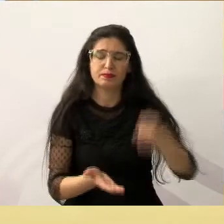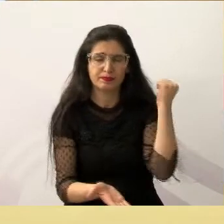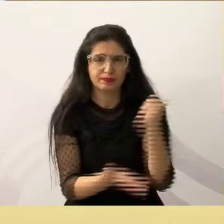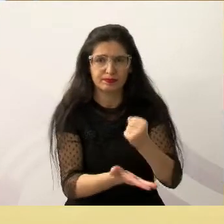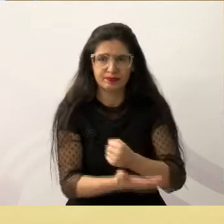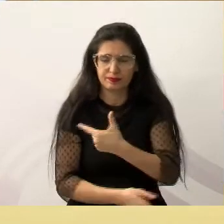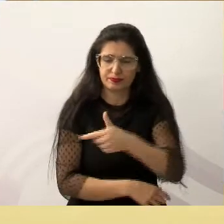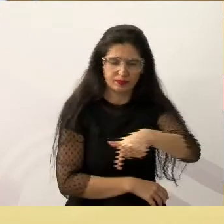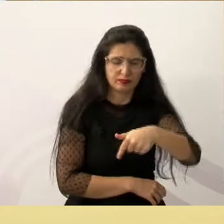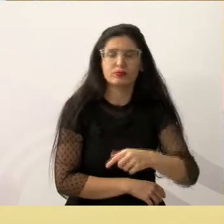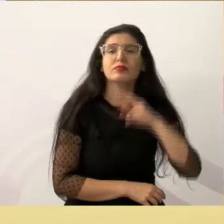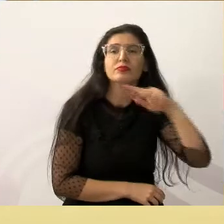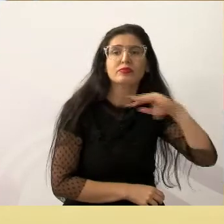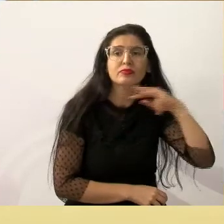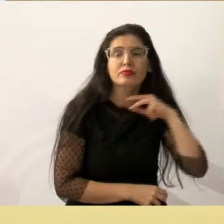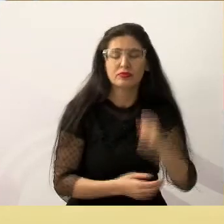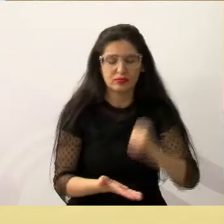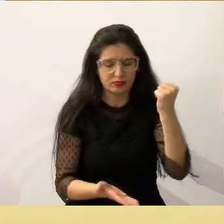de março.